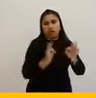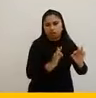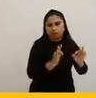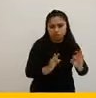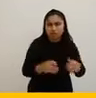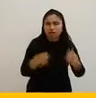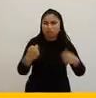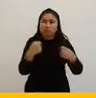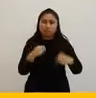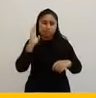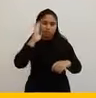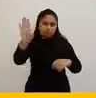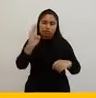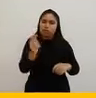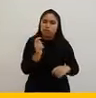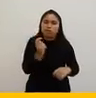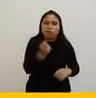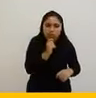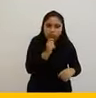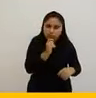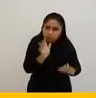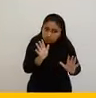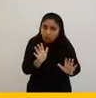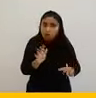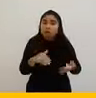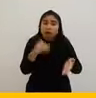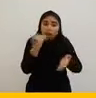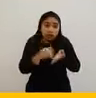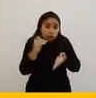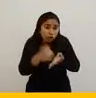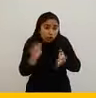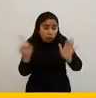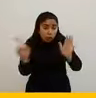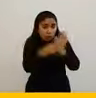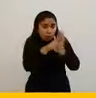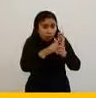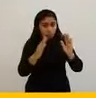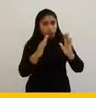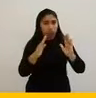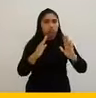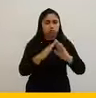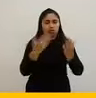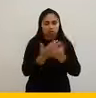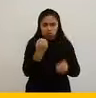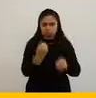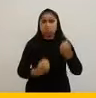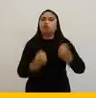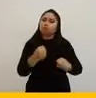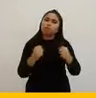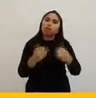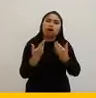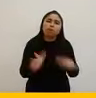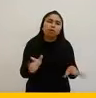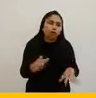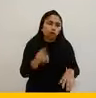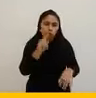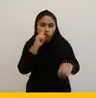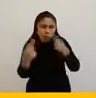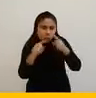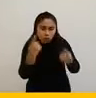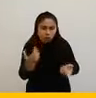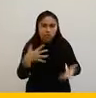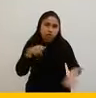outros itens de segurança. Mas o escritório da autoescola, ele pode abrir. Então ele pode fazer